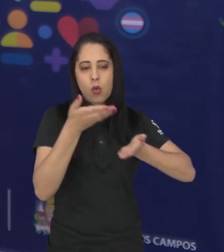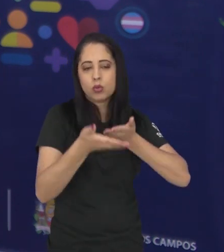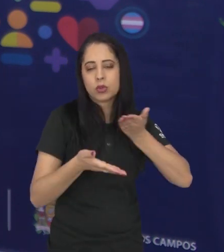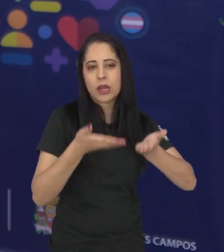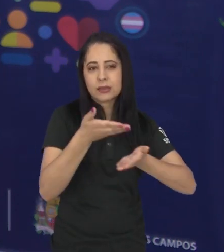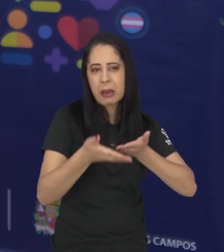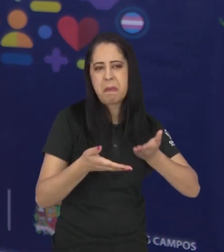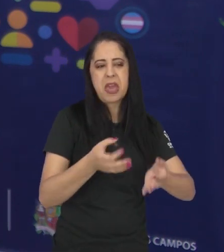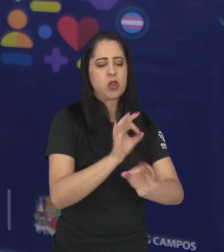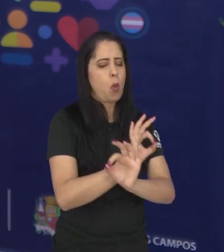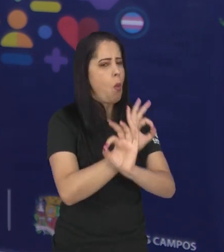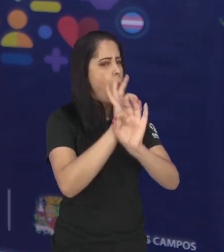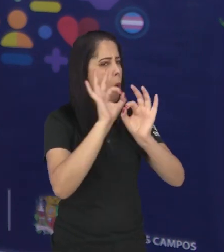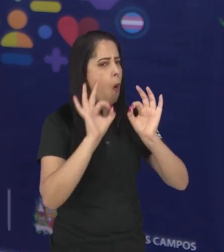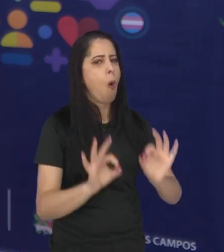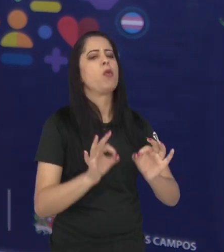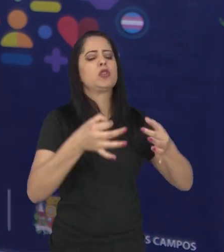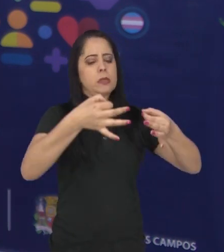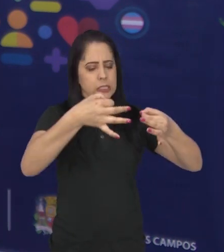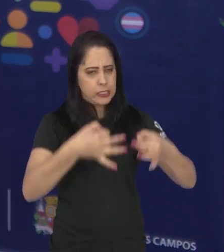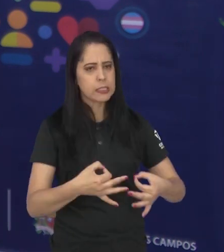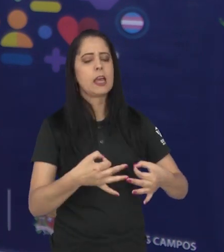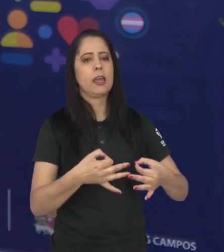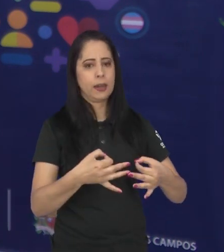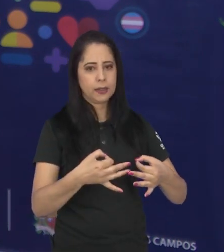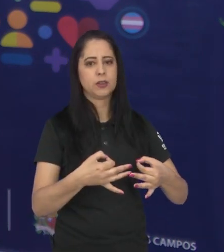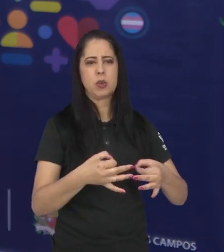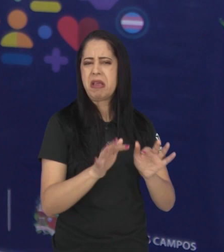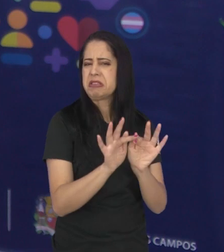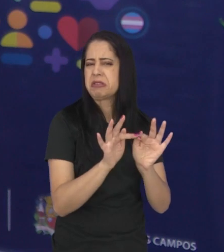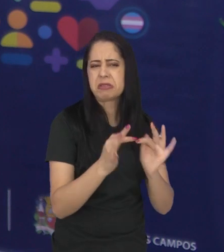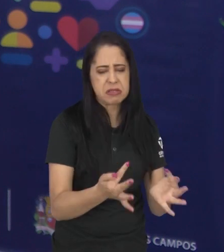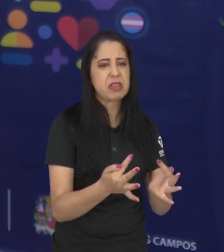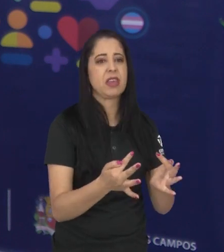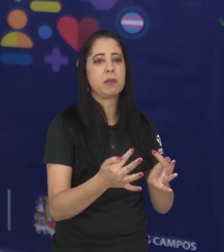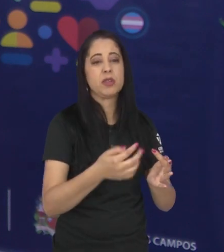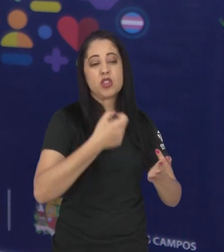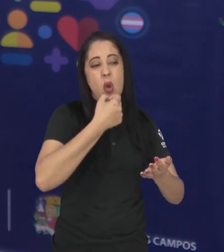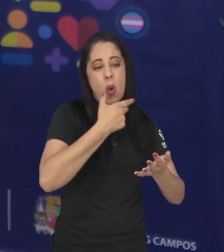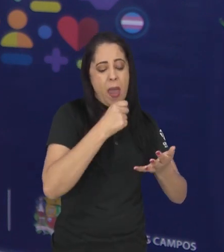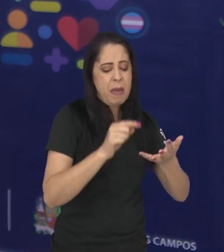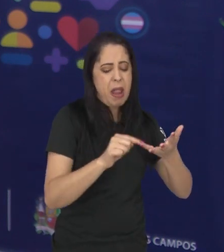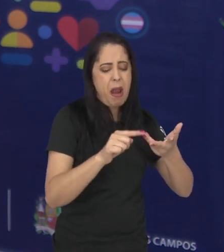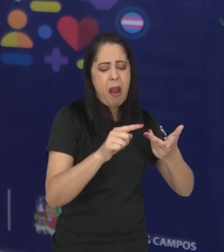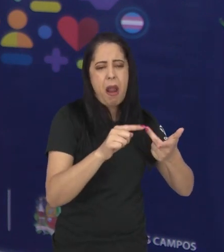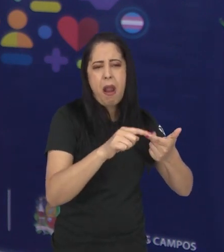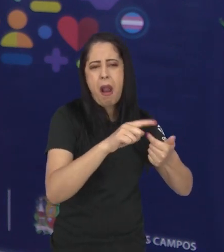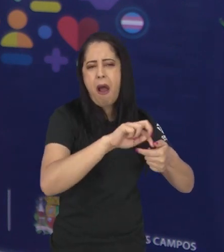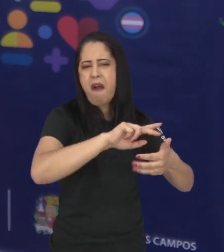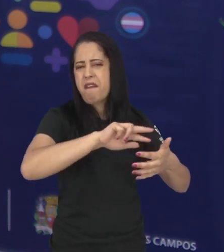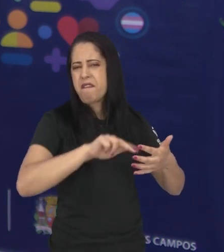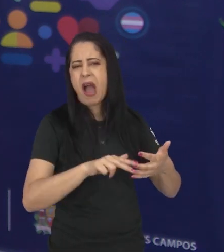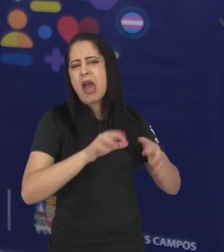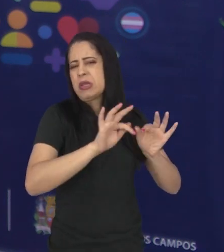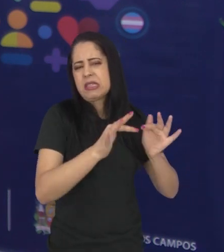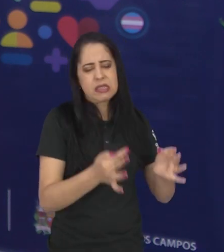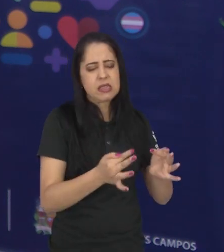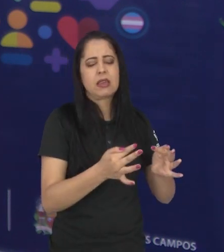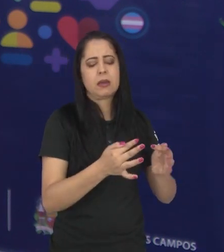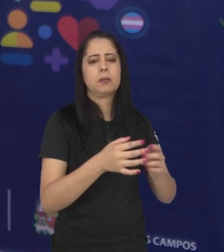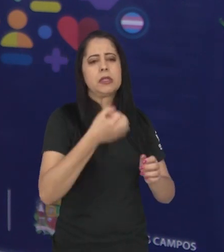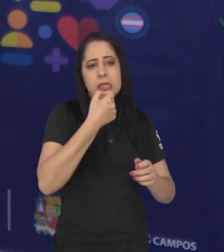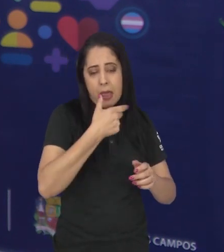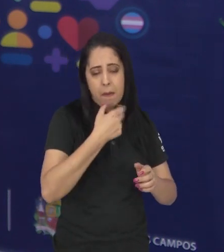super, atualmente muito bem tolerado, simples, a quantidade de comprimidos que se toma